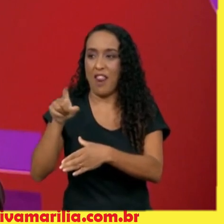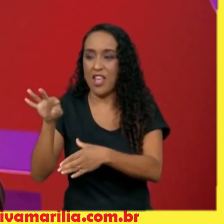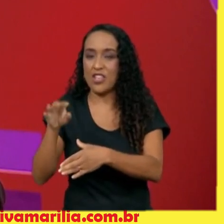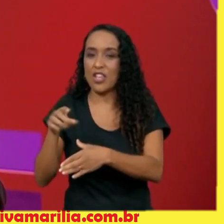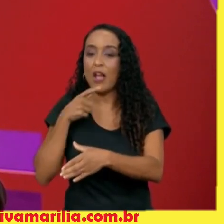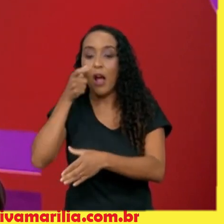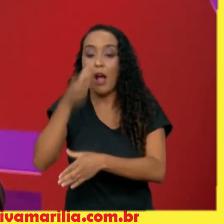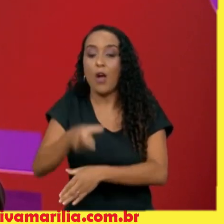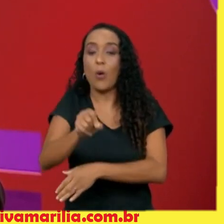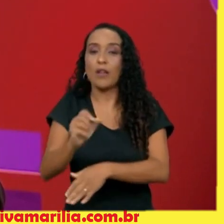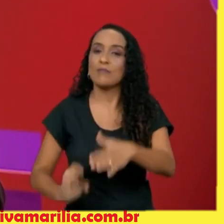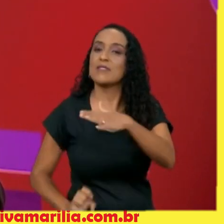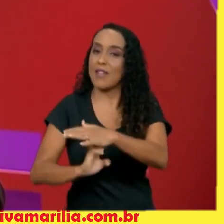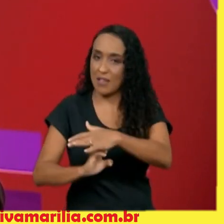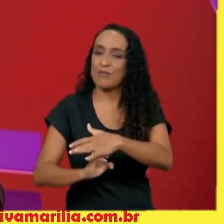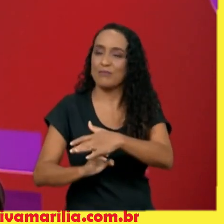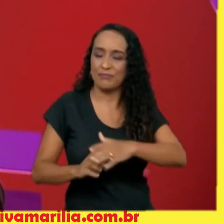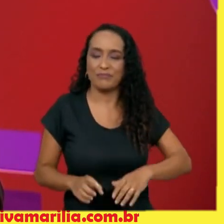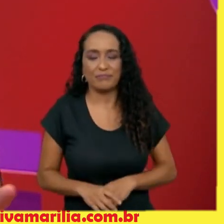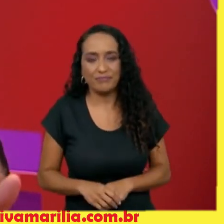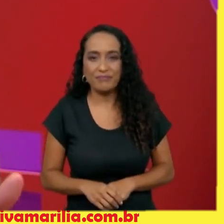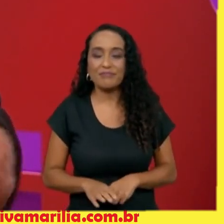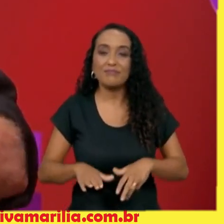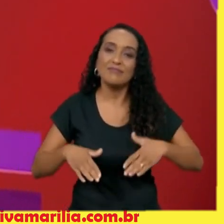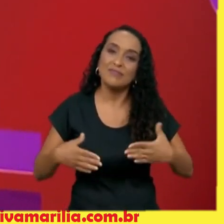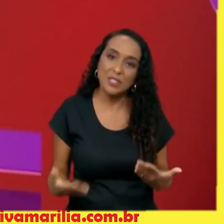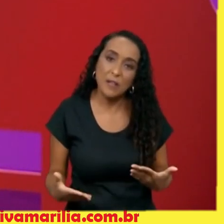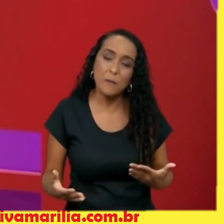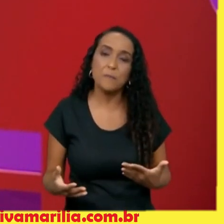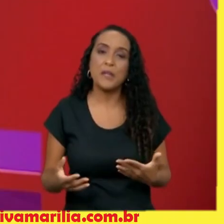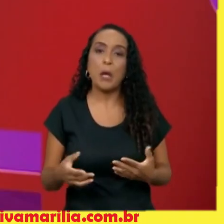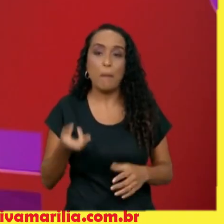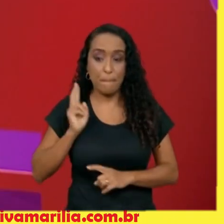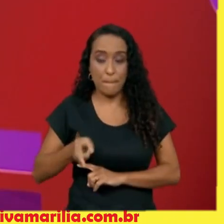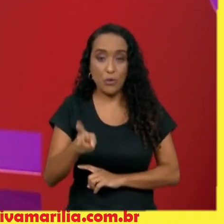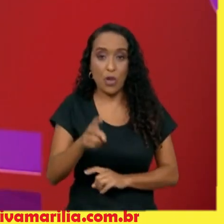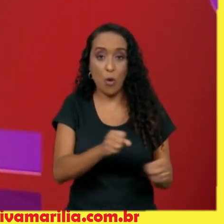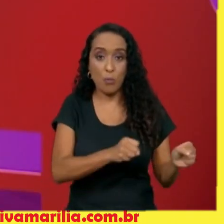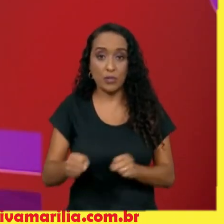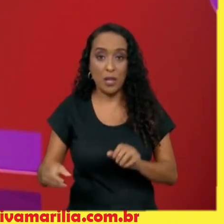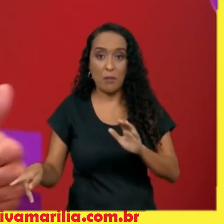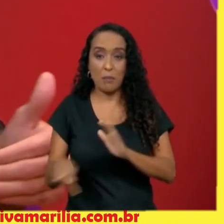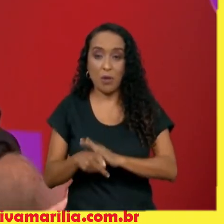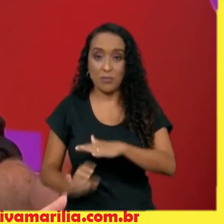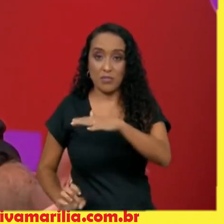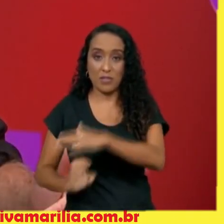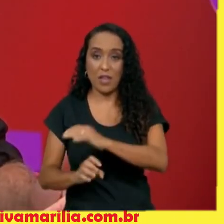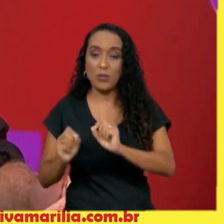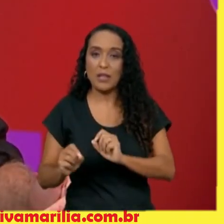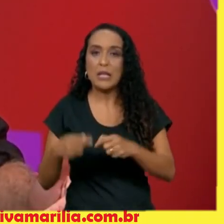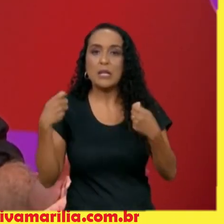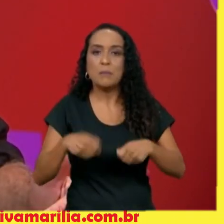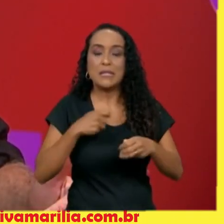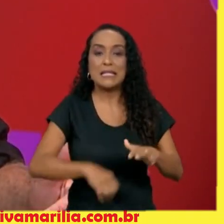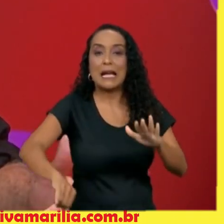produz um parafuso hoje. Né? Para manter o poder de Estado, ele precisa o quê? Que criminalizar o